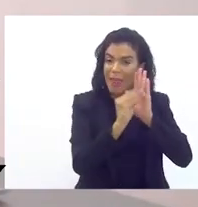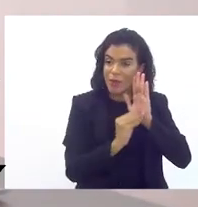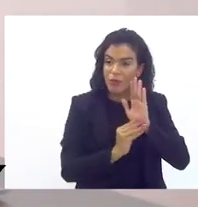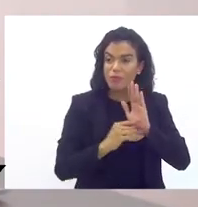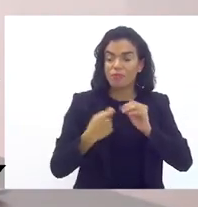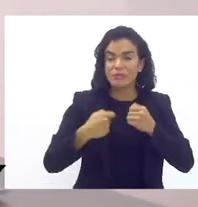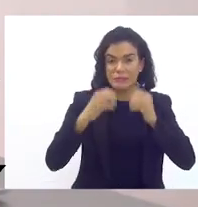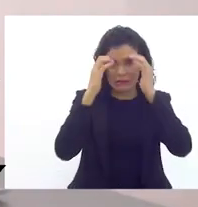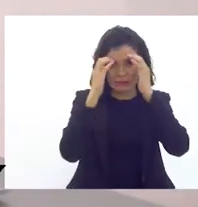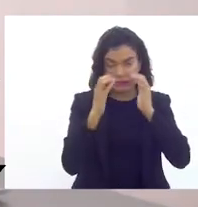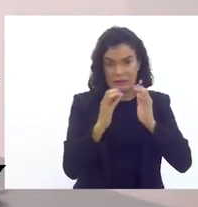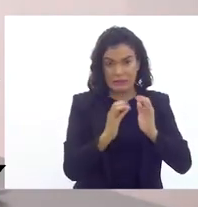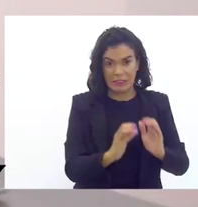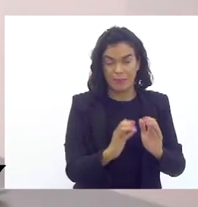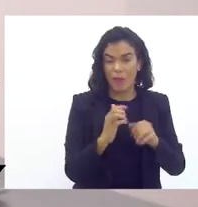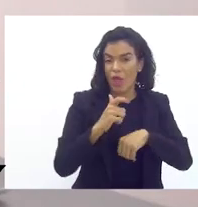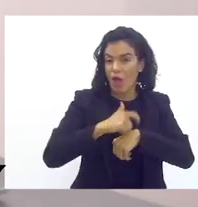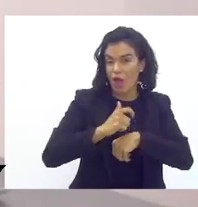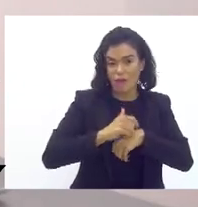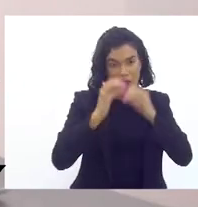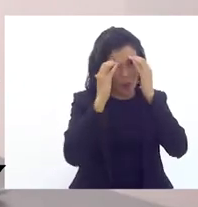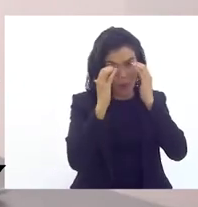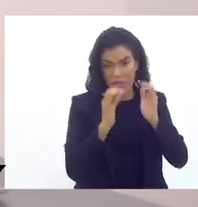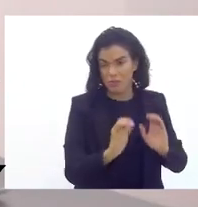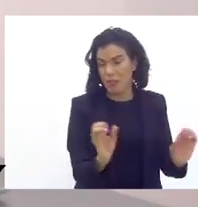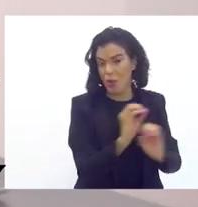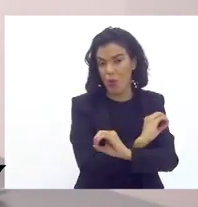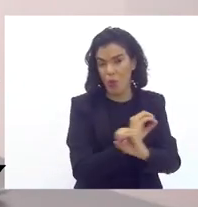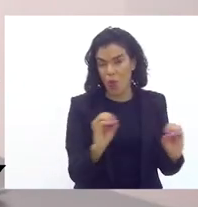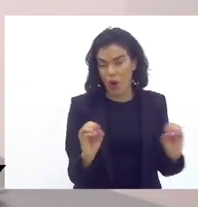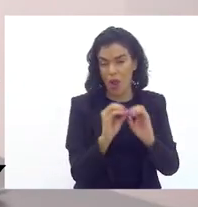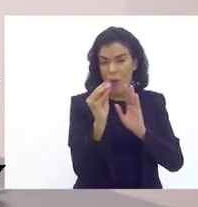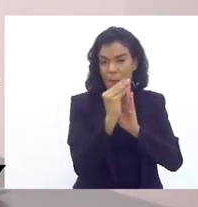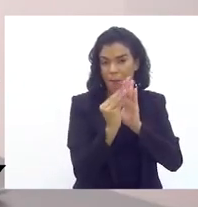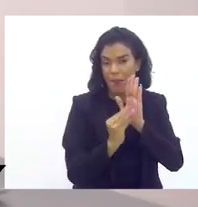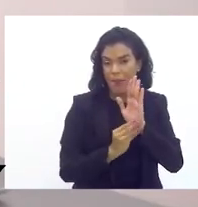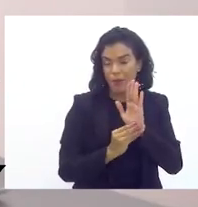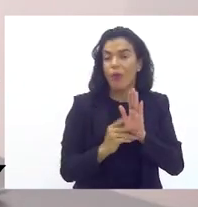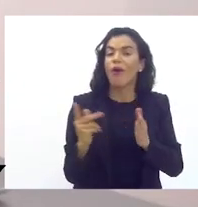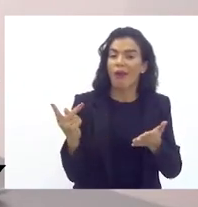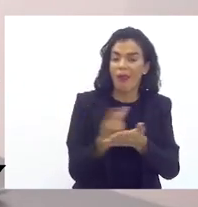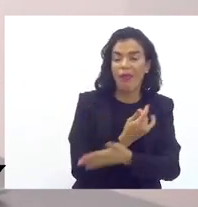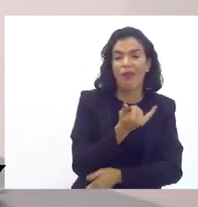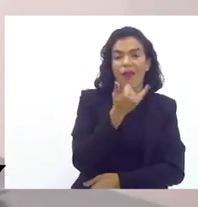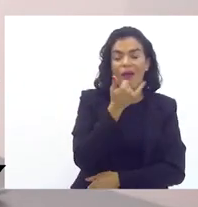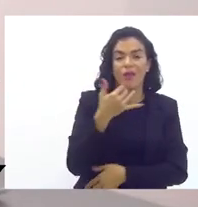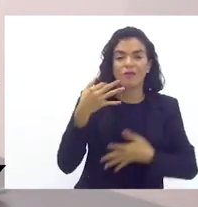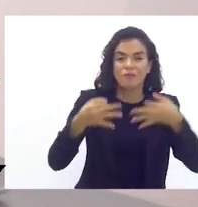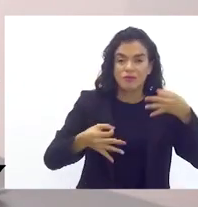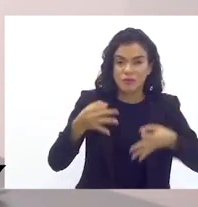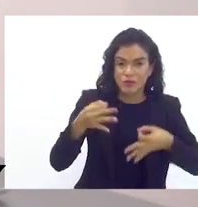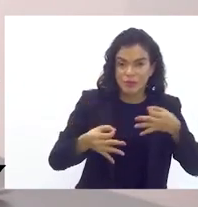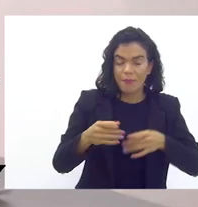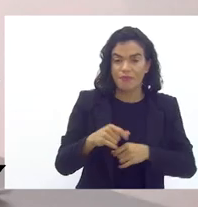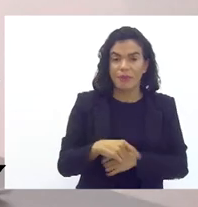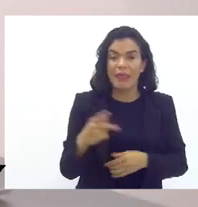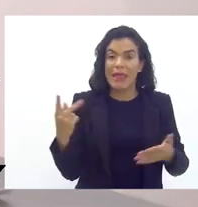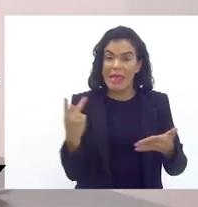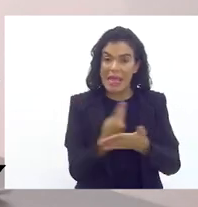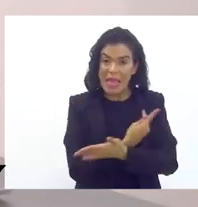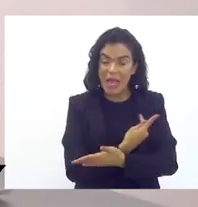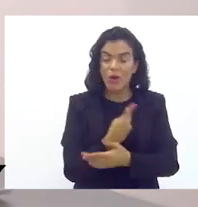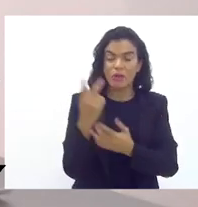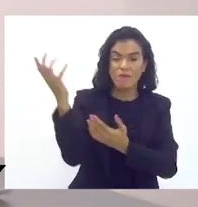porque quando não se respeita o método você corre erros judiciário produção de falsas memórias erros de